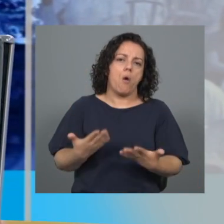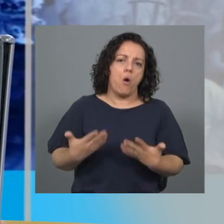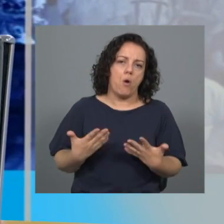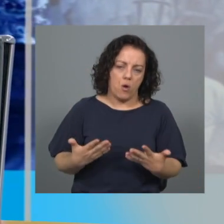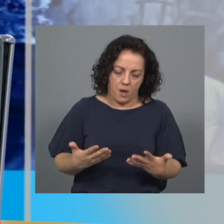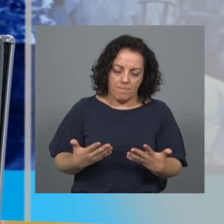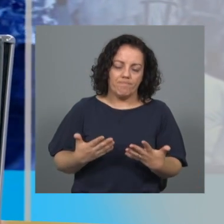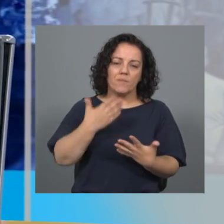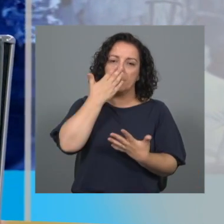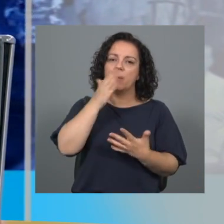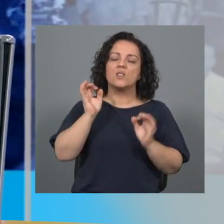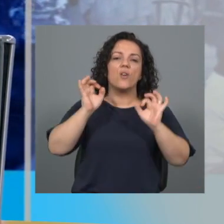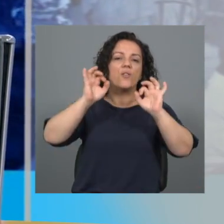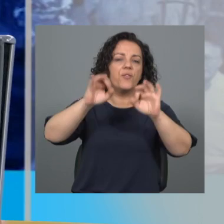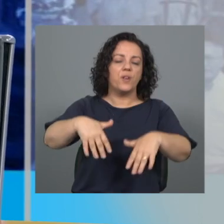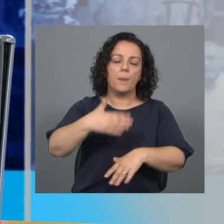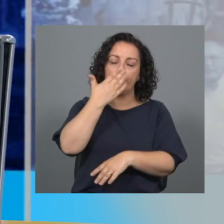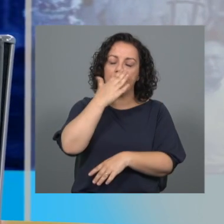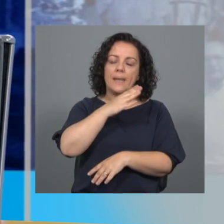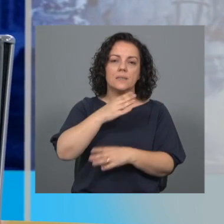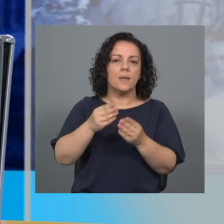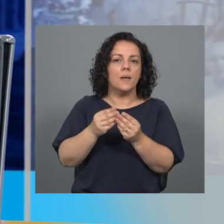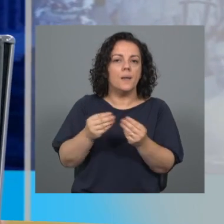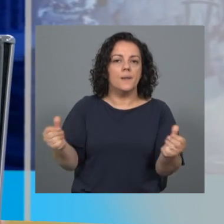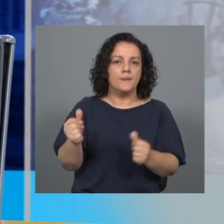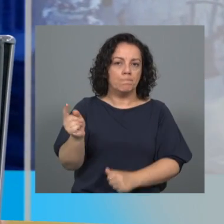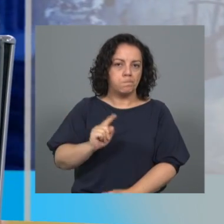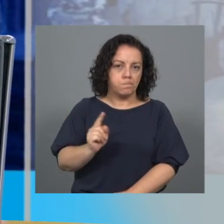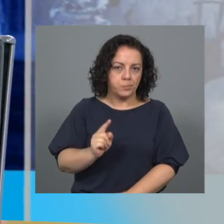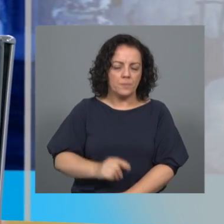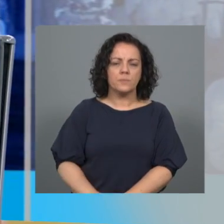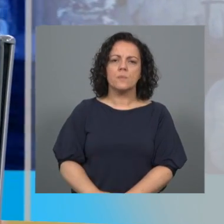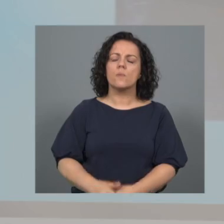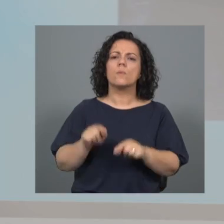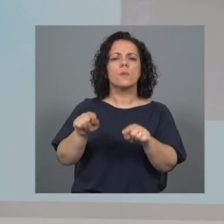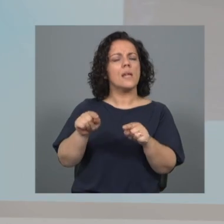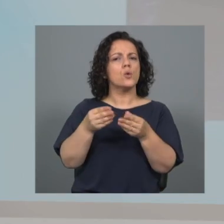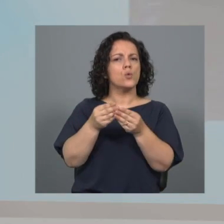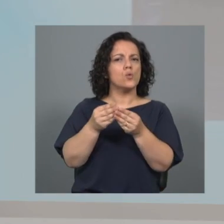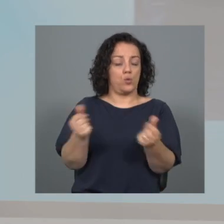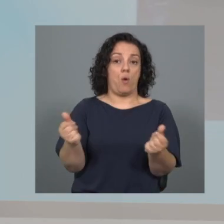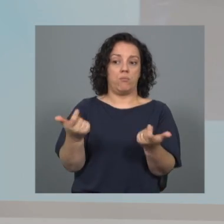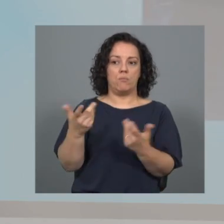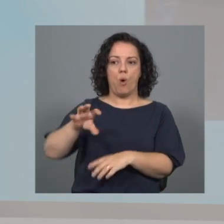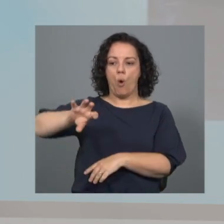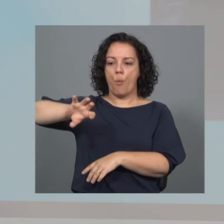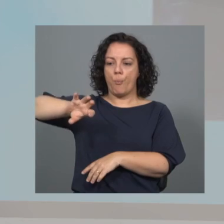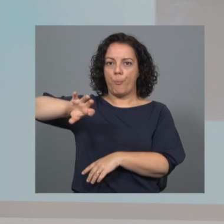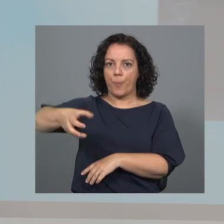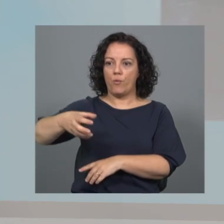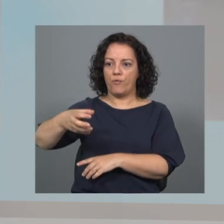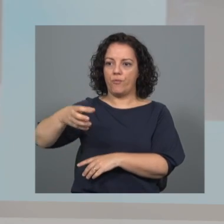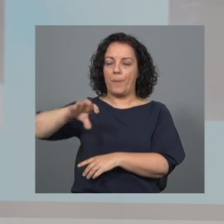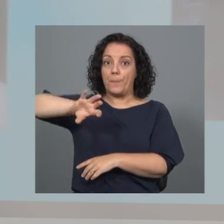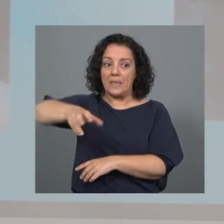parece ter fim à vista, pelo menos não parece ter uma solução óbvia à vista. A solução de dois povos, dois Estados, duas nações,